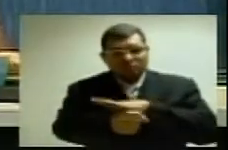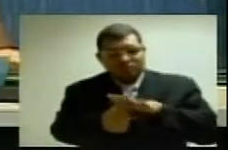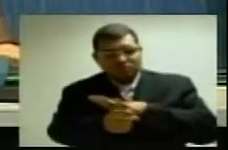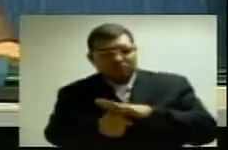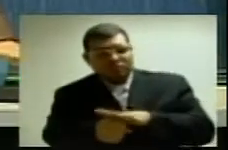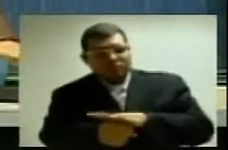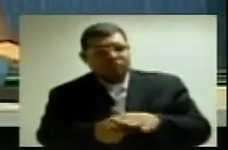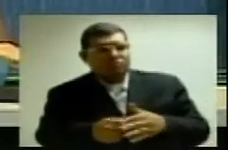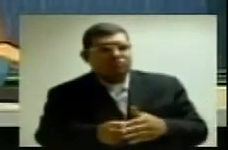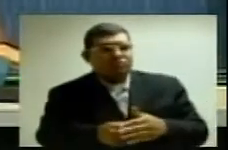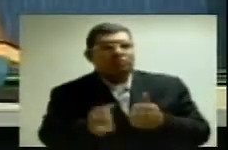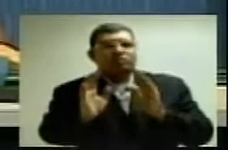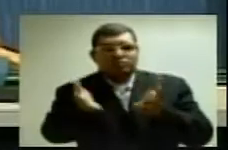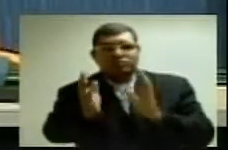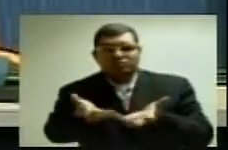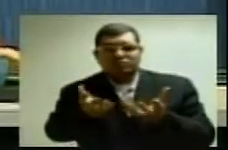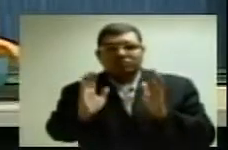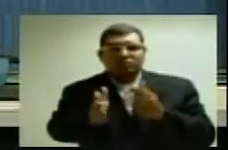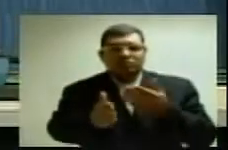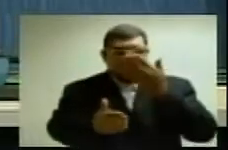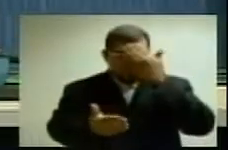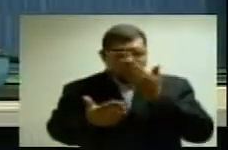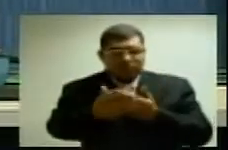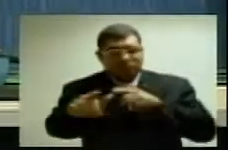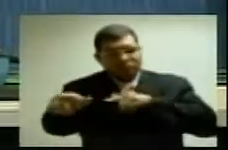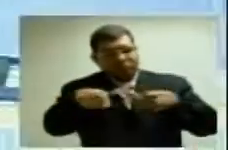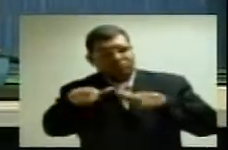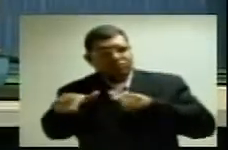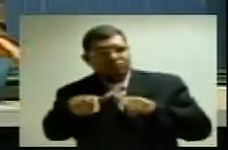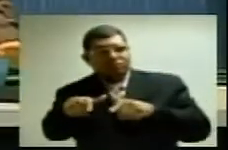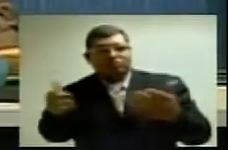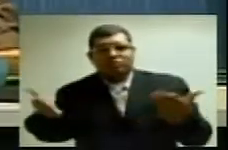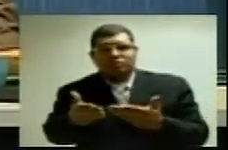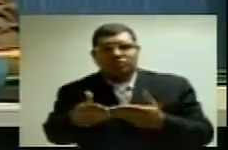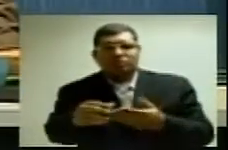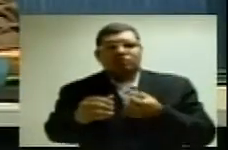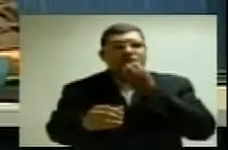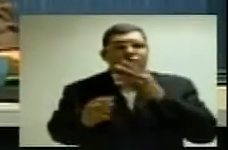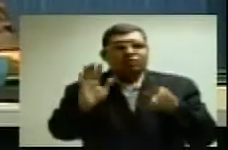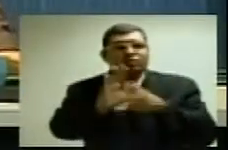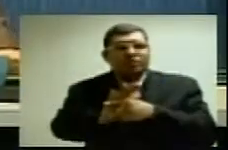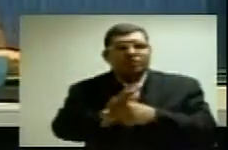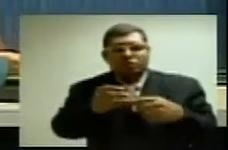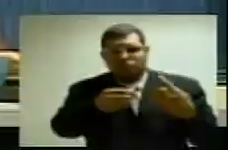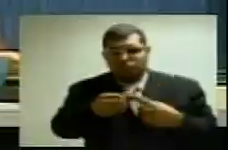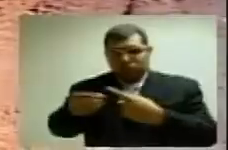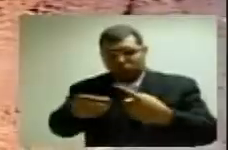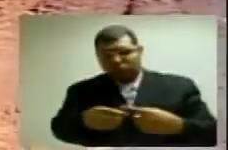cheia que já compromete a moradia e o comércio de boa parte do